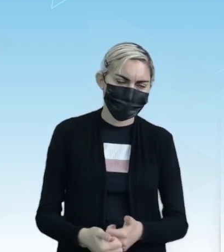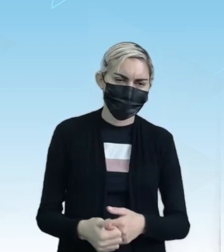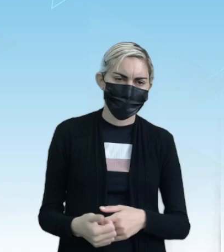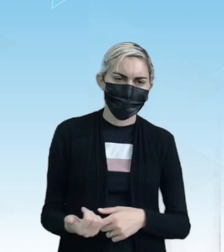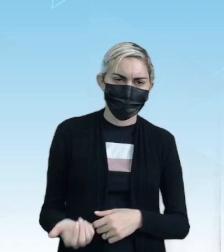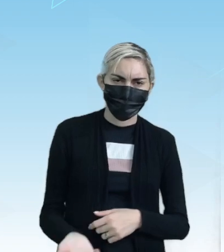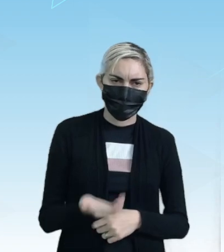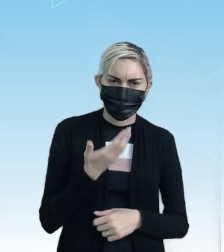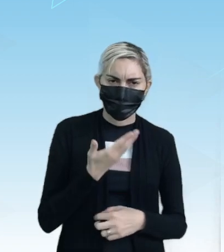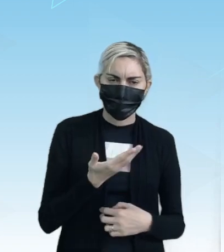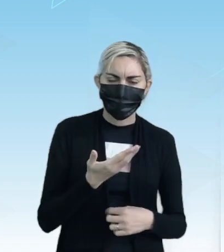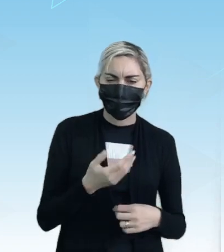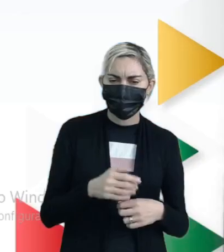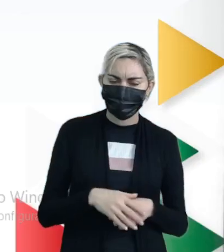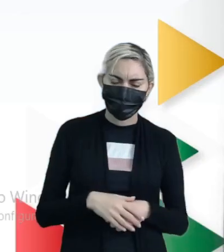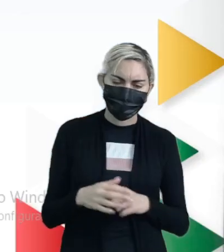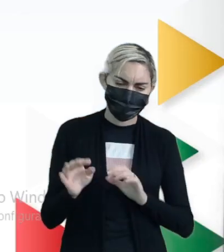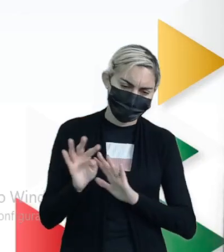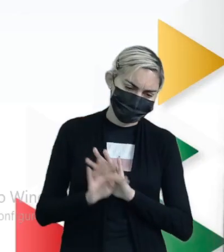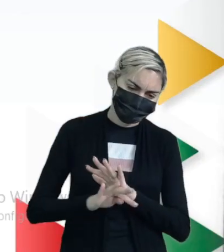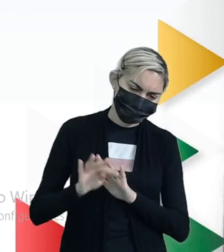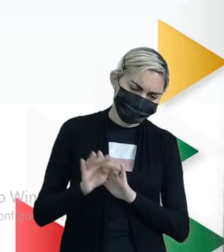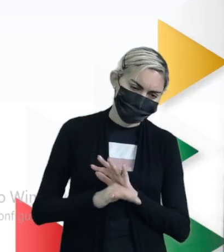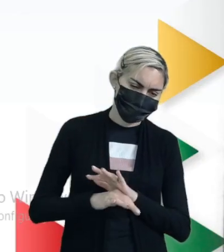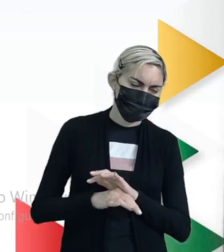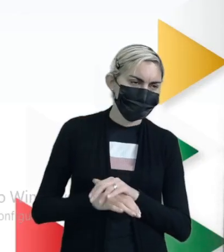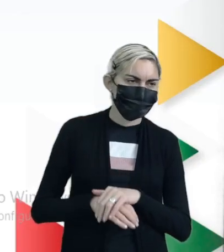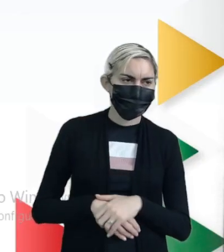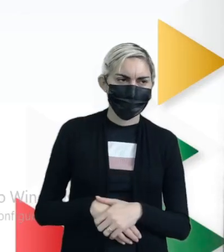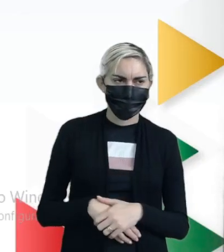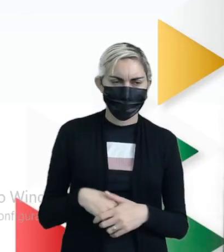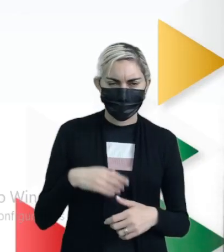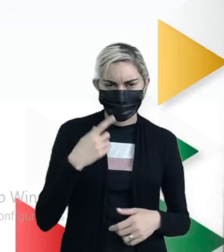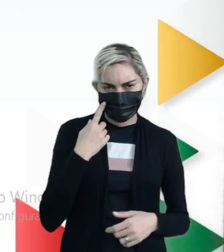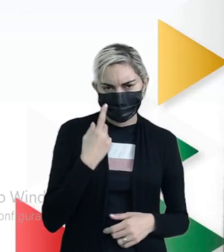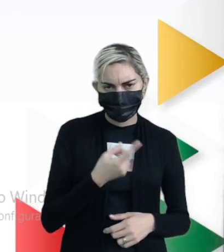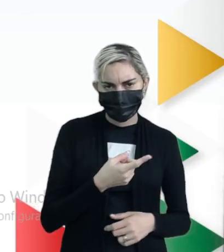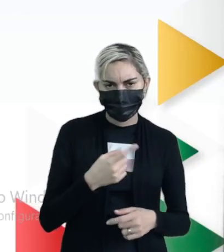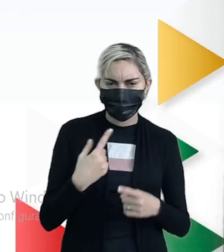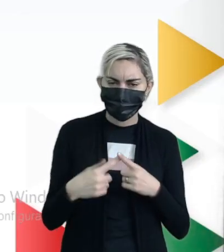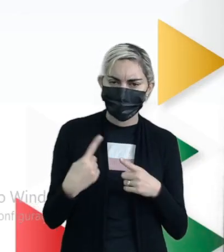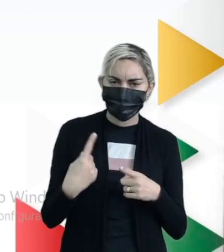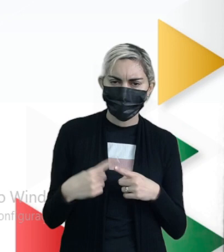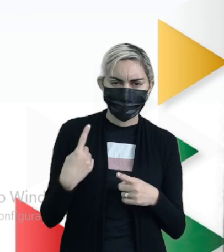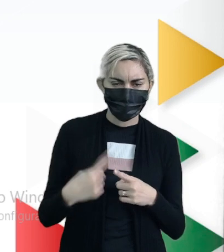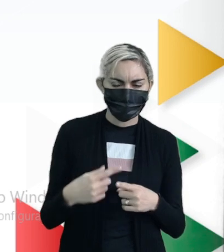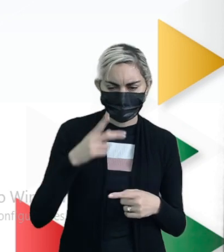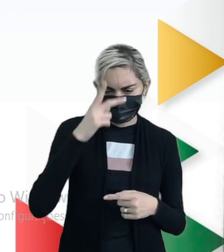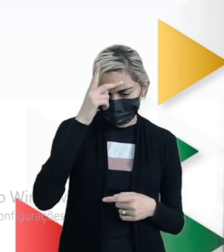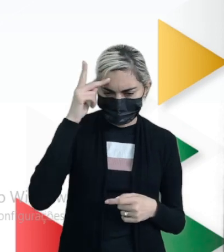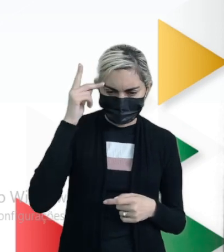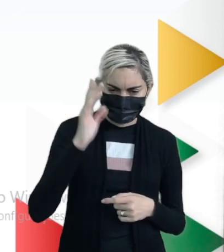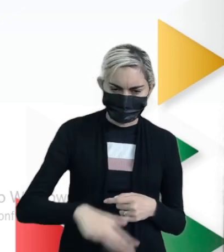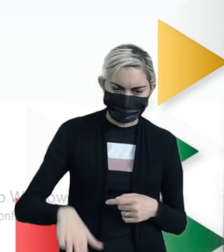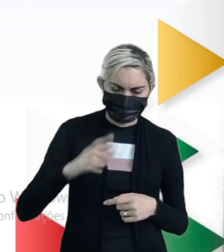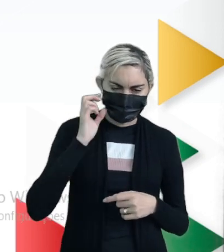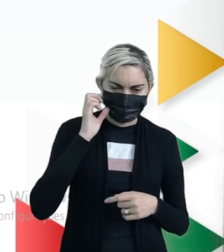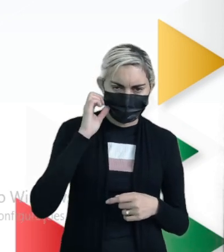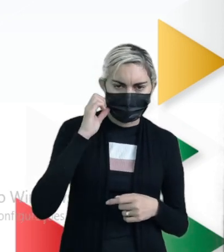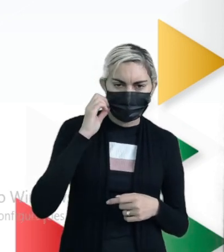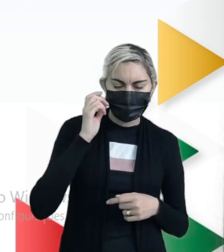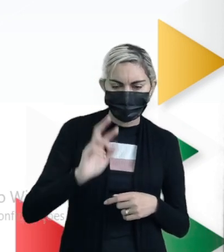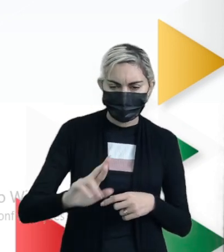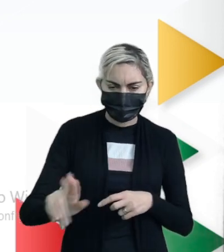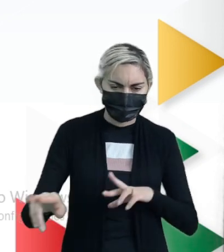certo? Vejam só aqui esse texto de H. Vamos ver aqui? Por que as pessoas em diferentes